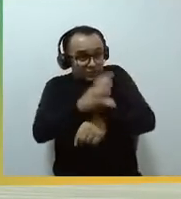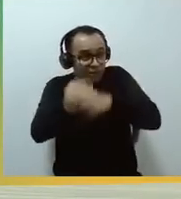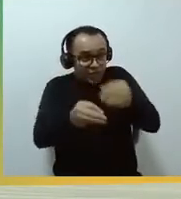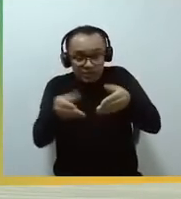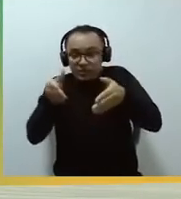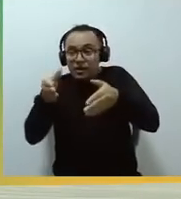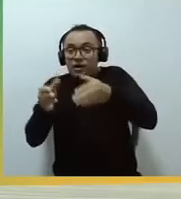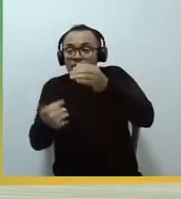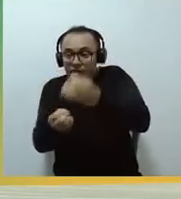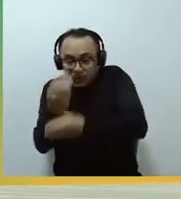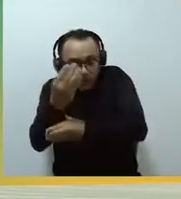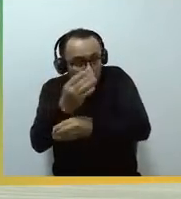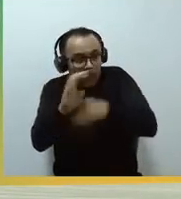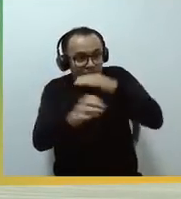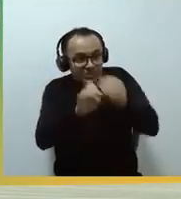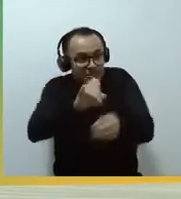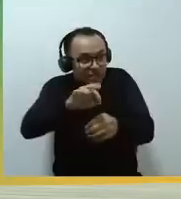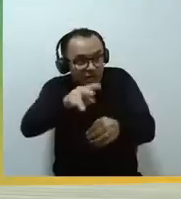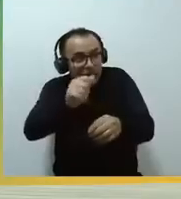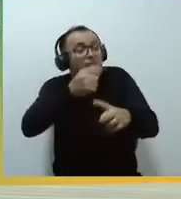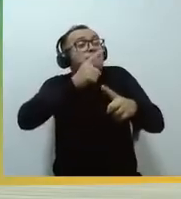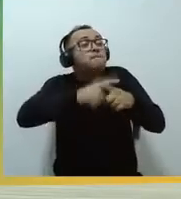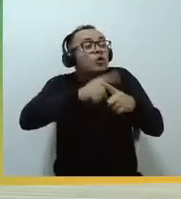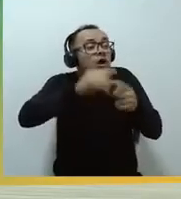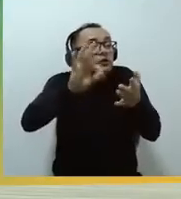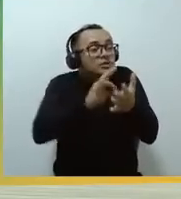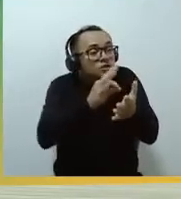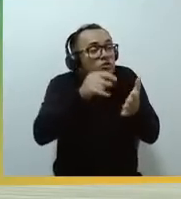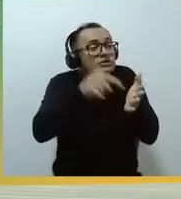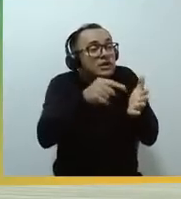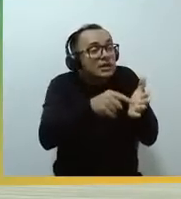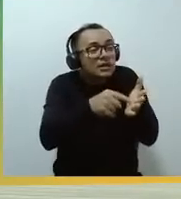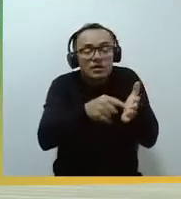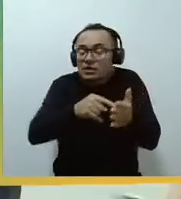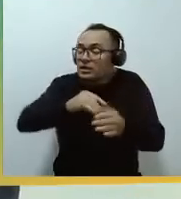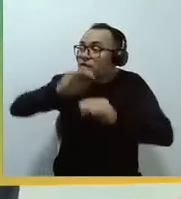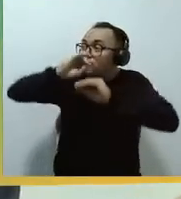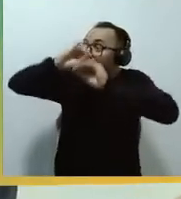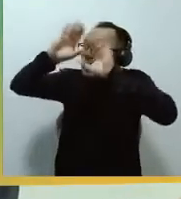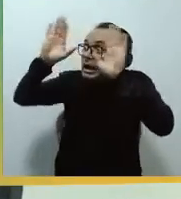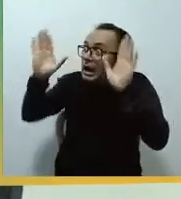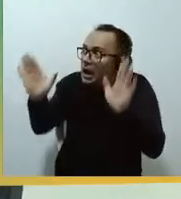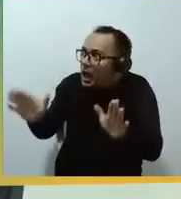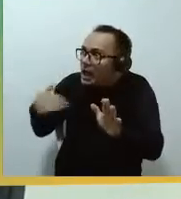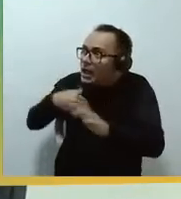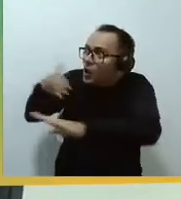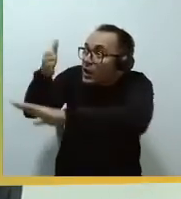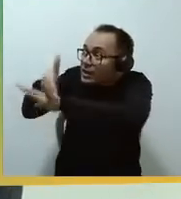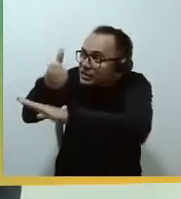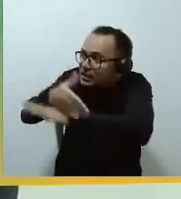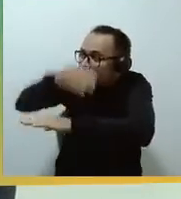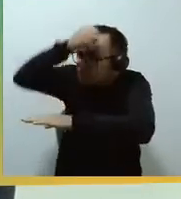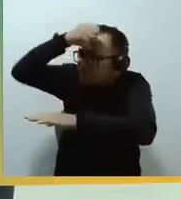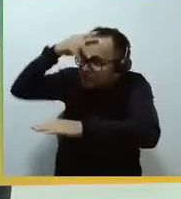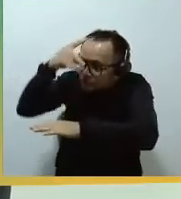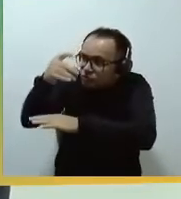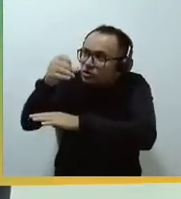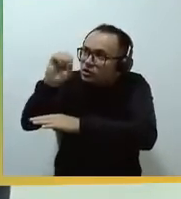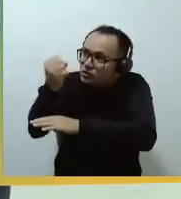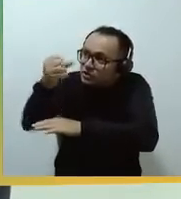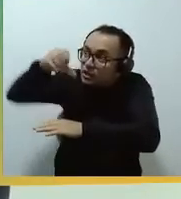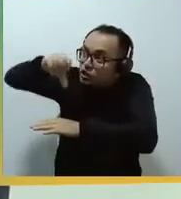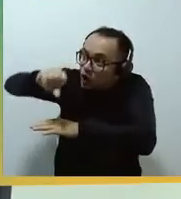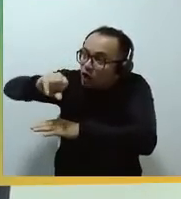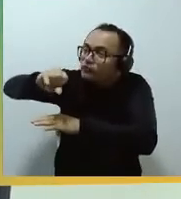o meu questionamento é, por que que ele não assinou esse contrato? De forma bem clara, vereador. Quando eu entrei na prefeitura em 89, o senhor José, o Odair